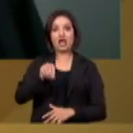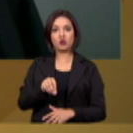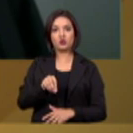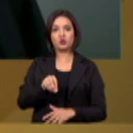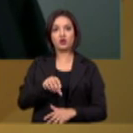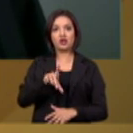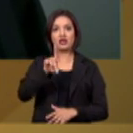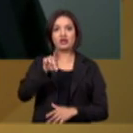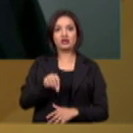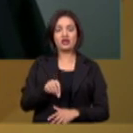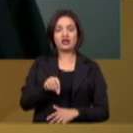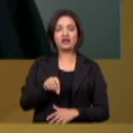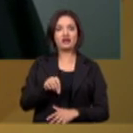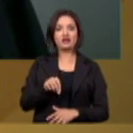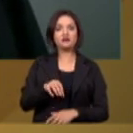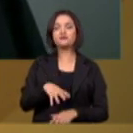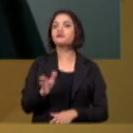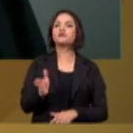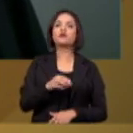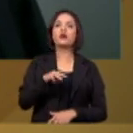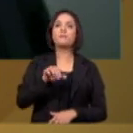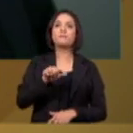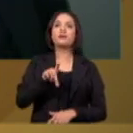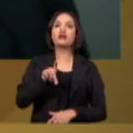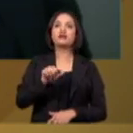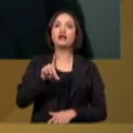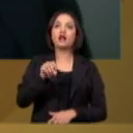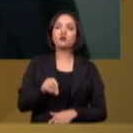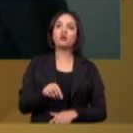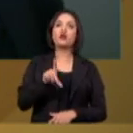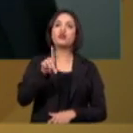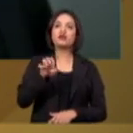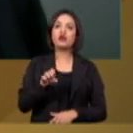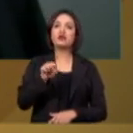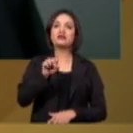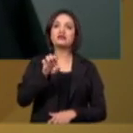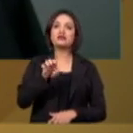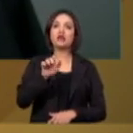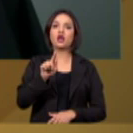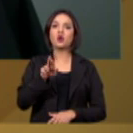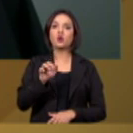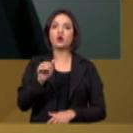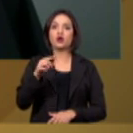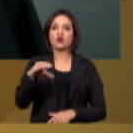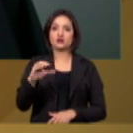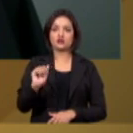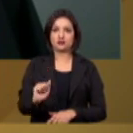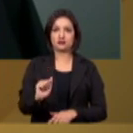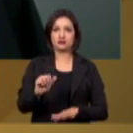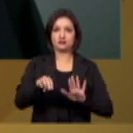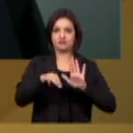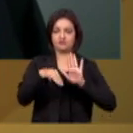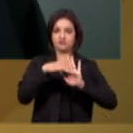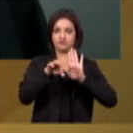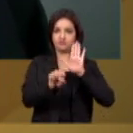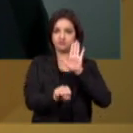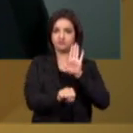mandato 32451 e da ação direta de inconstitucionalidade